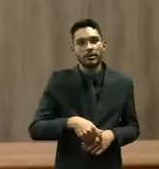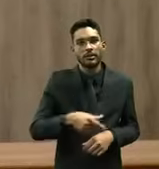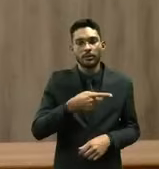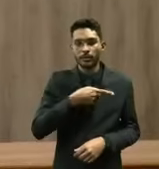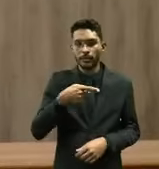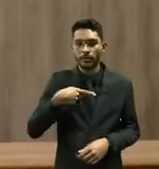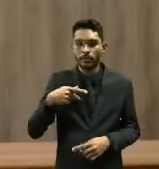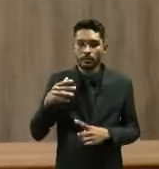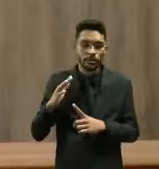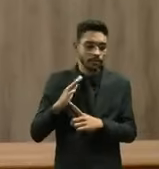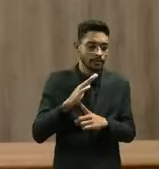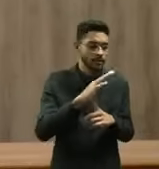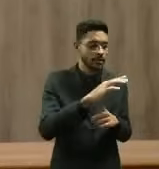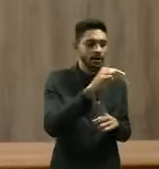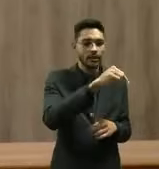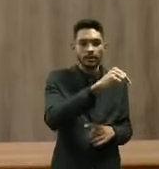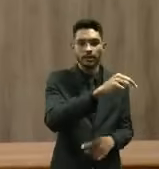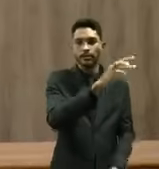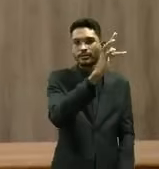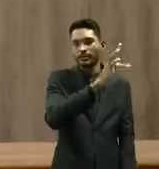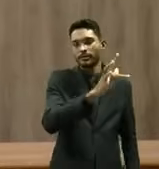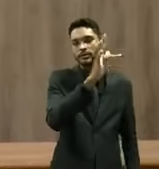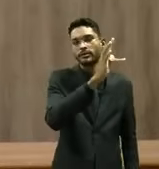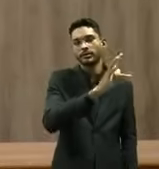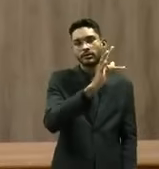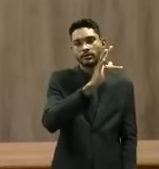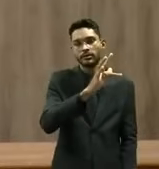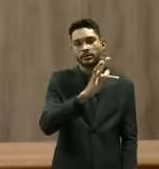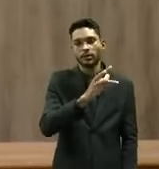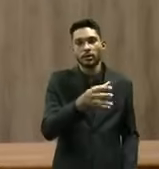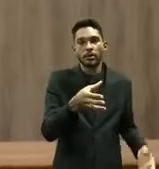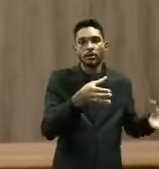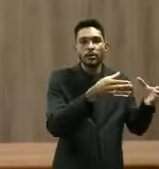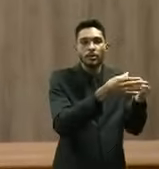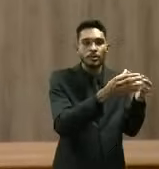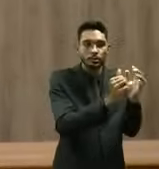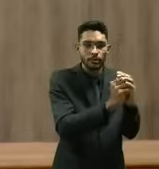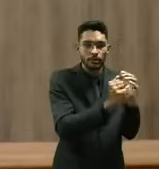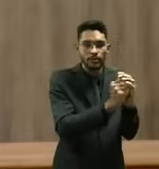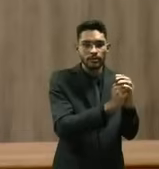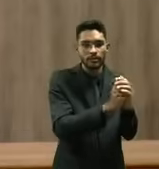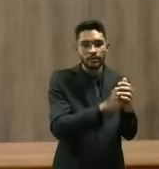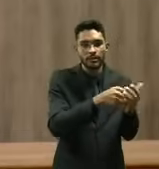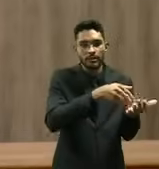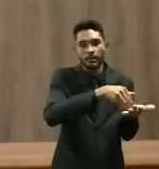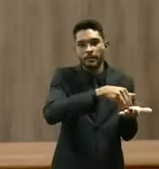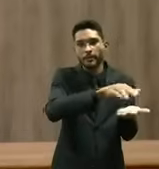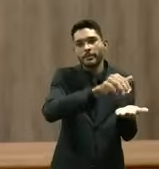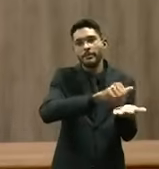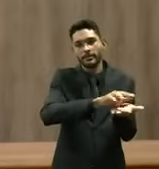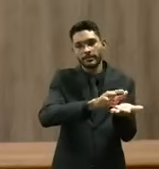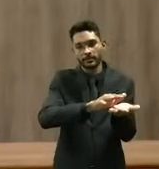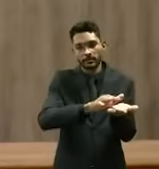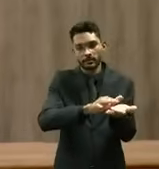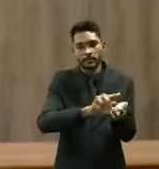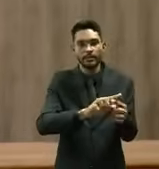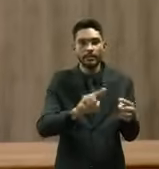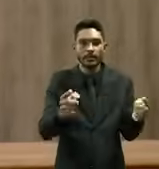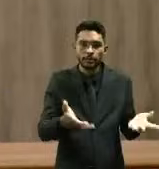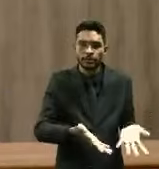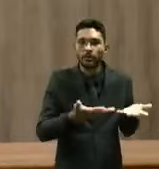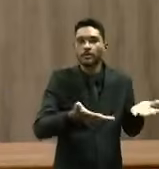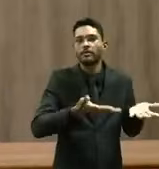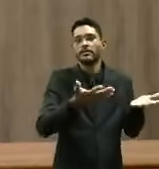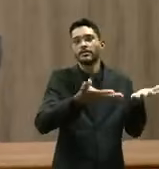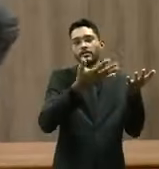começaram culto de oração e daqui foram expulsos e daqui começou o grande Avivamento eu disse meu Deus aí eu parei tá lá o castelo